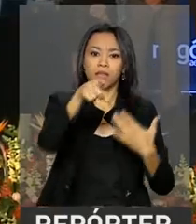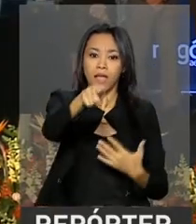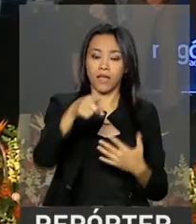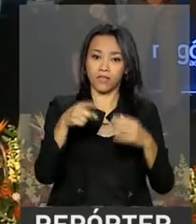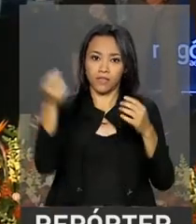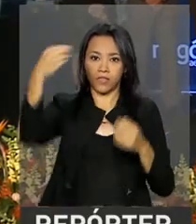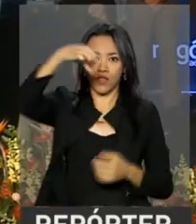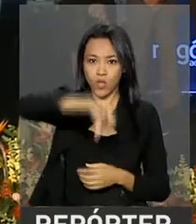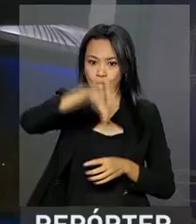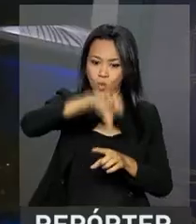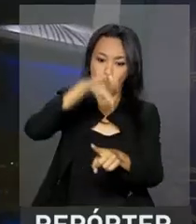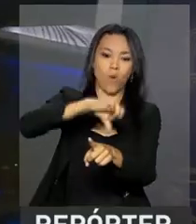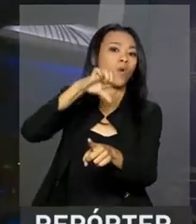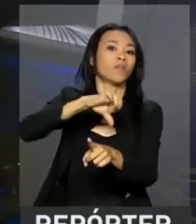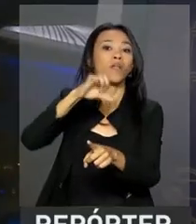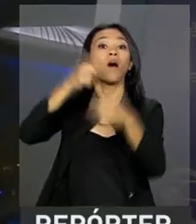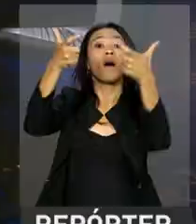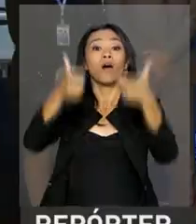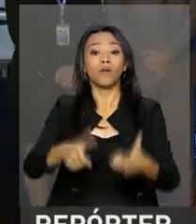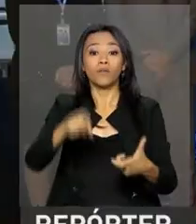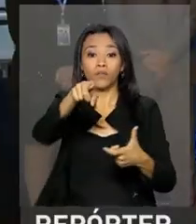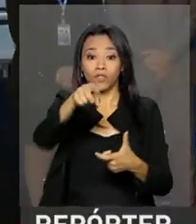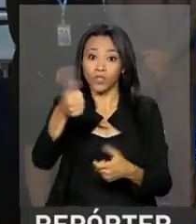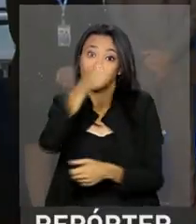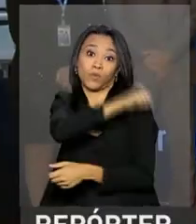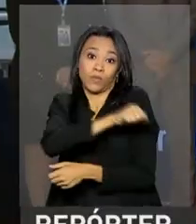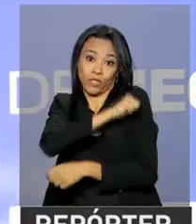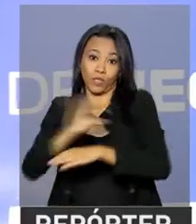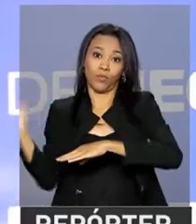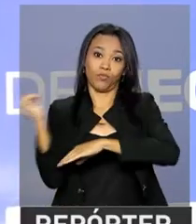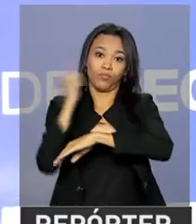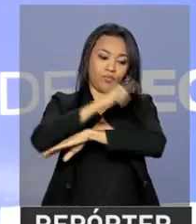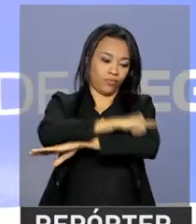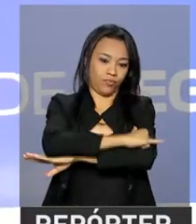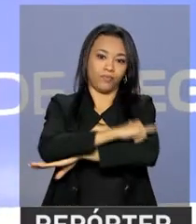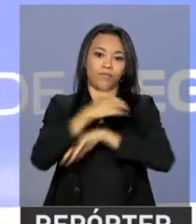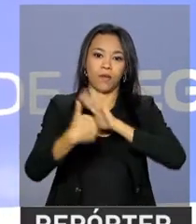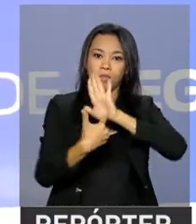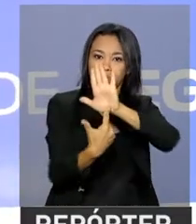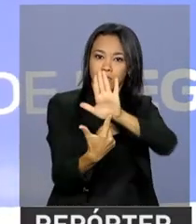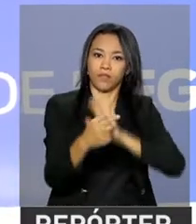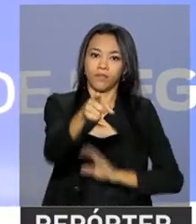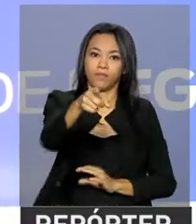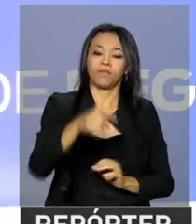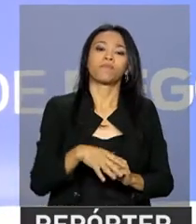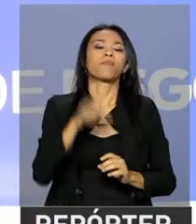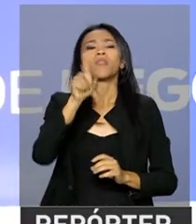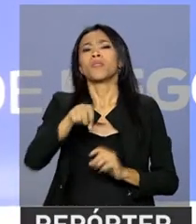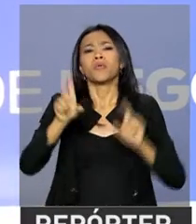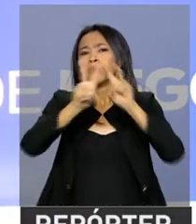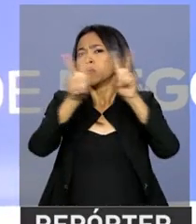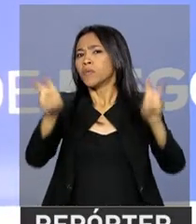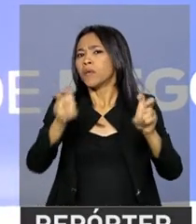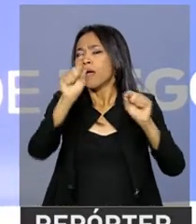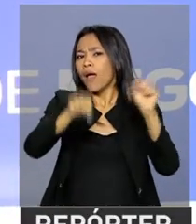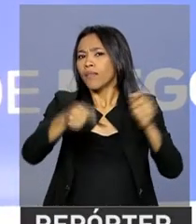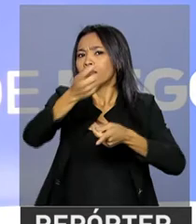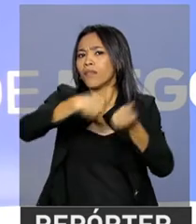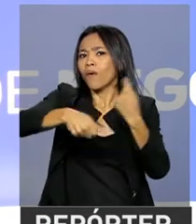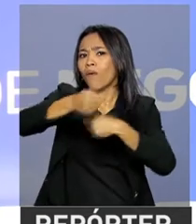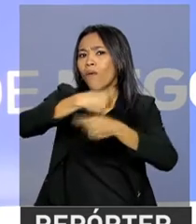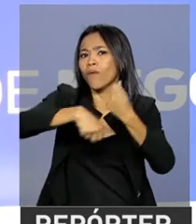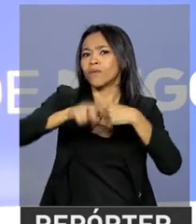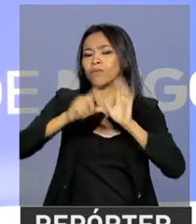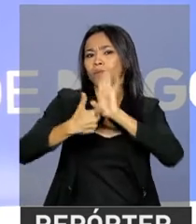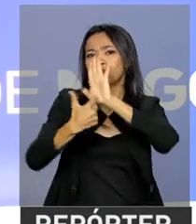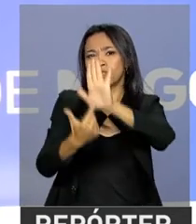edição do vôo de negócios foi no santos dumont no rio de janeiro os negócios é um evento que já está fazendo para mostrar